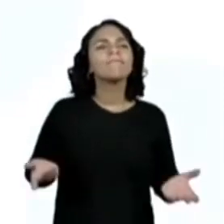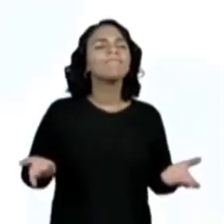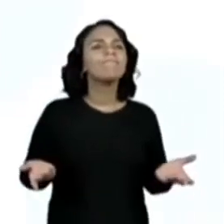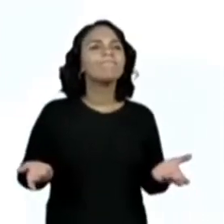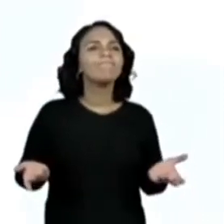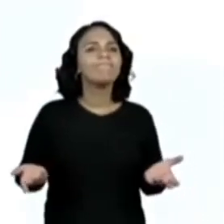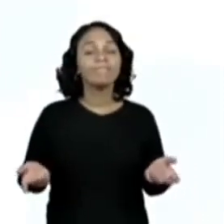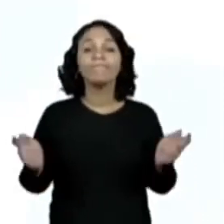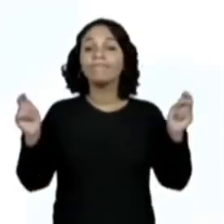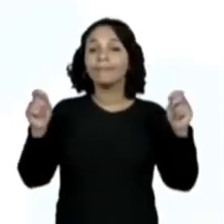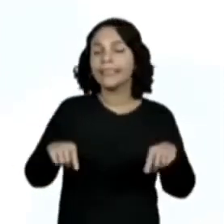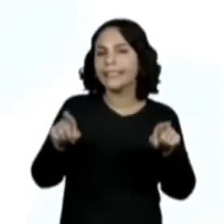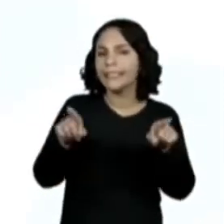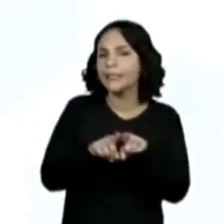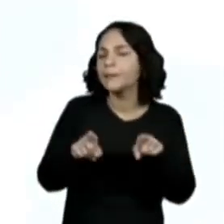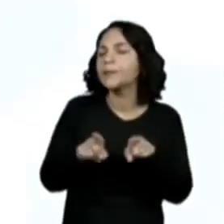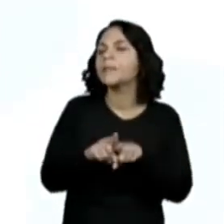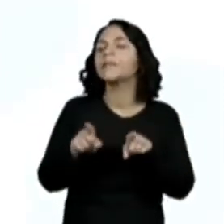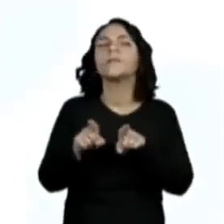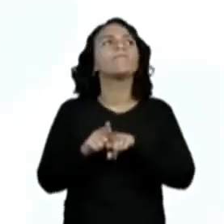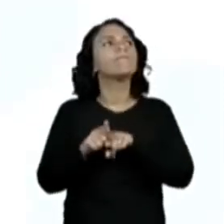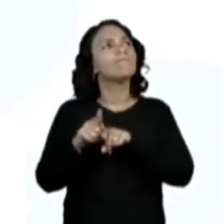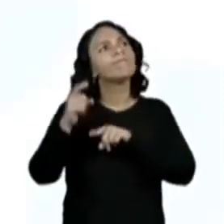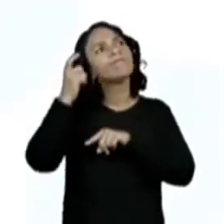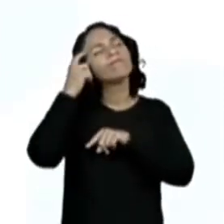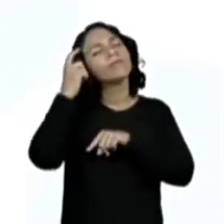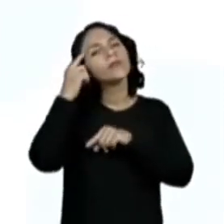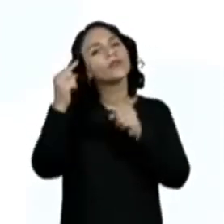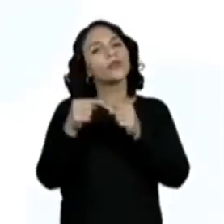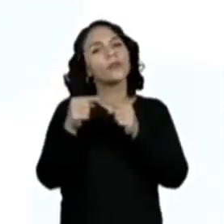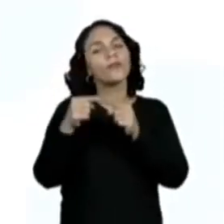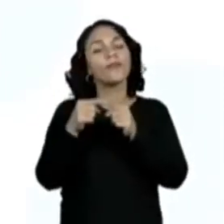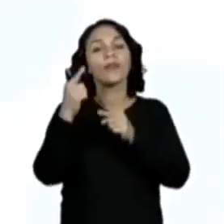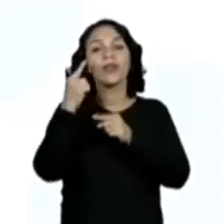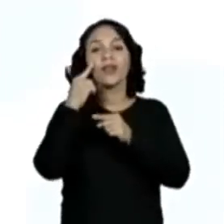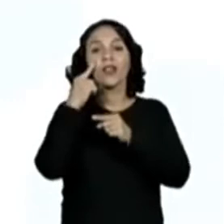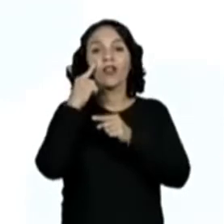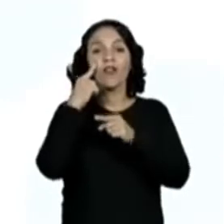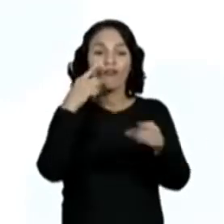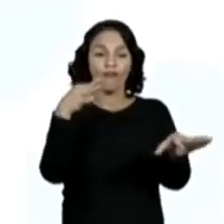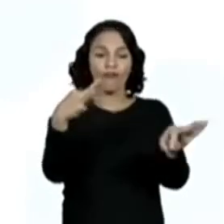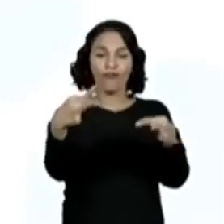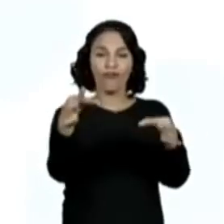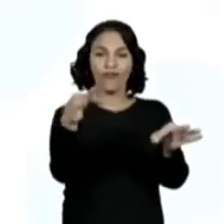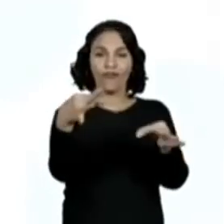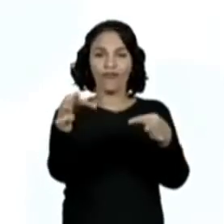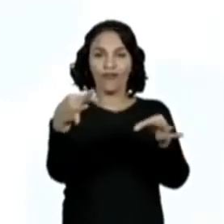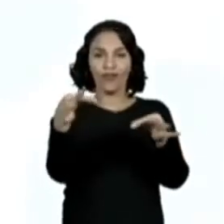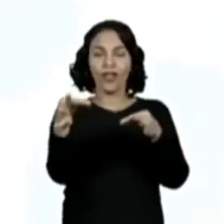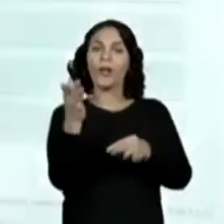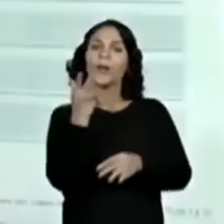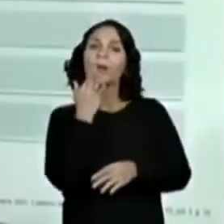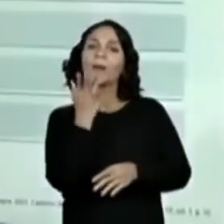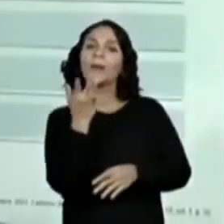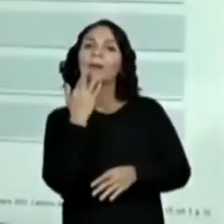poderia ter usado para essa caixa, ou poderia usar uma folha colorida para encapar.